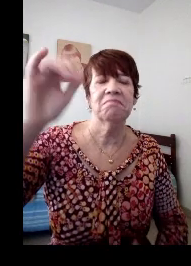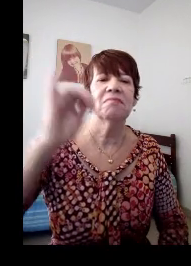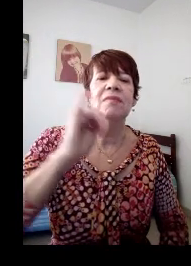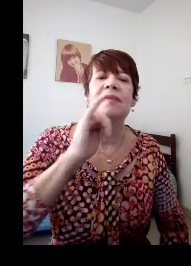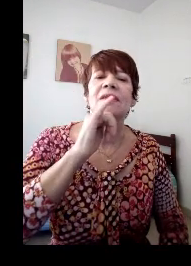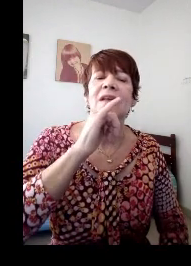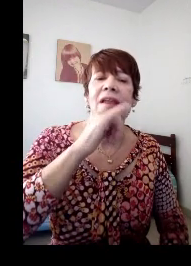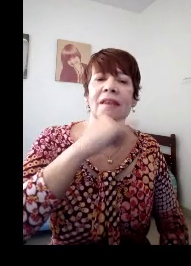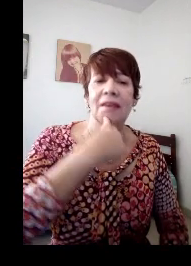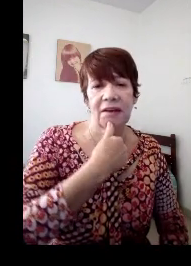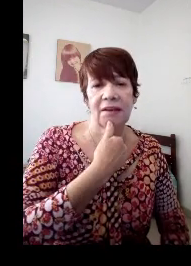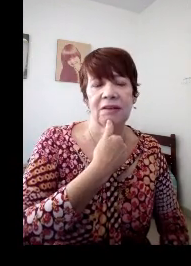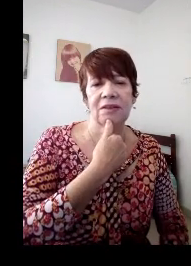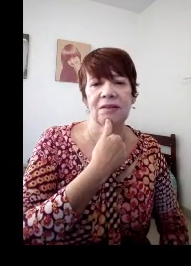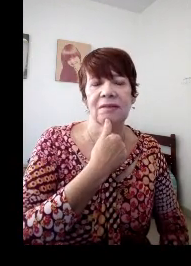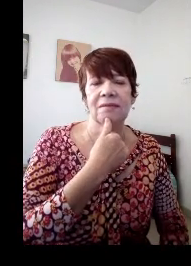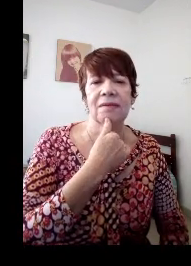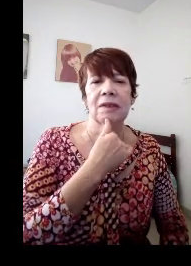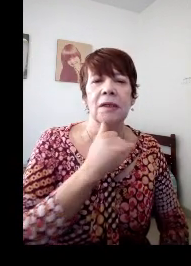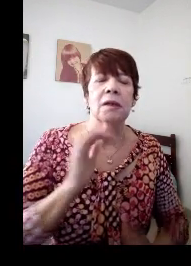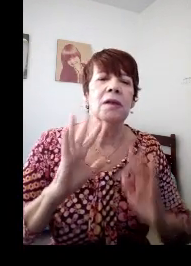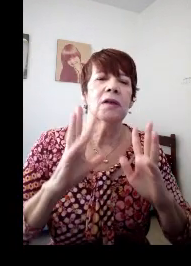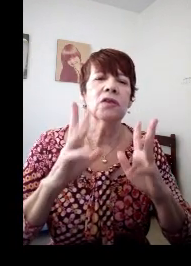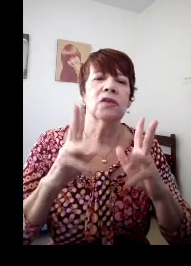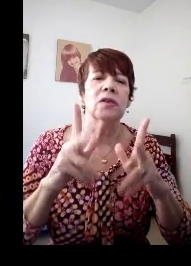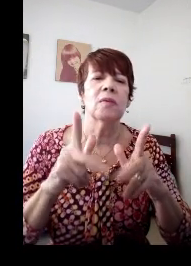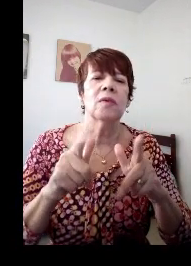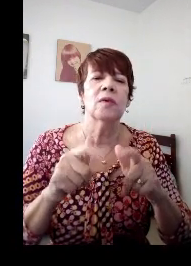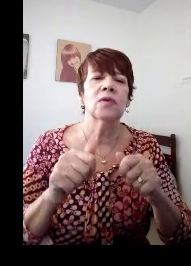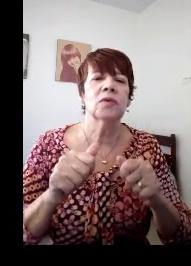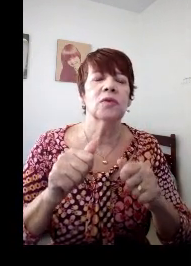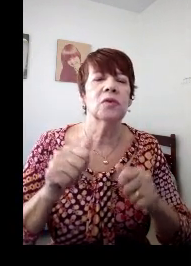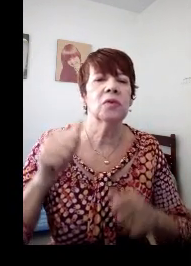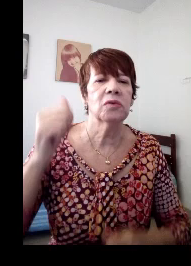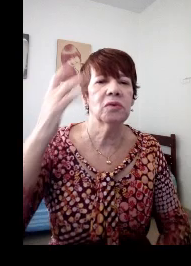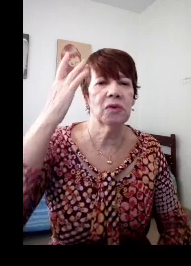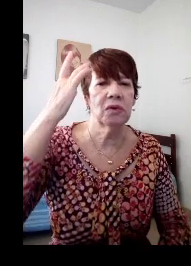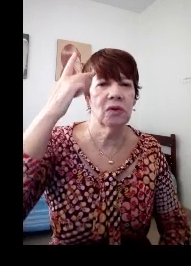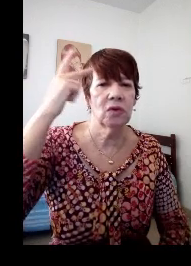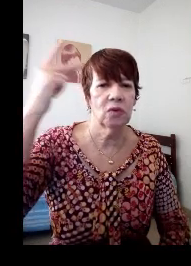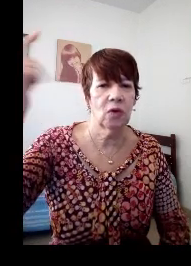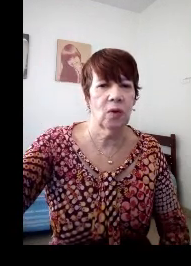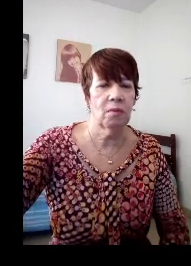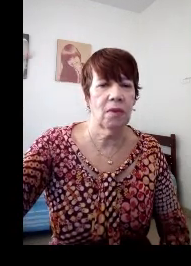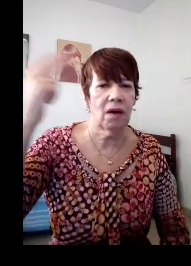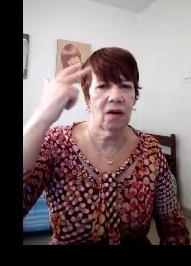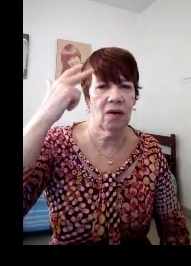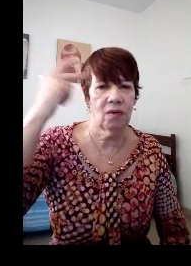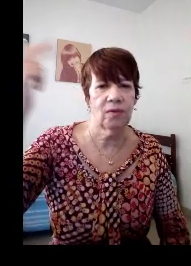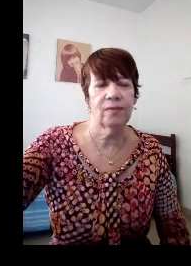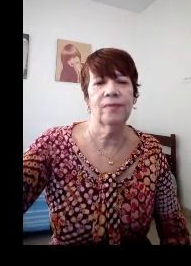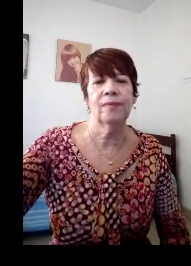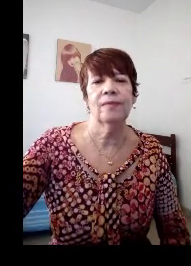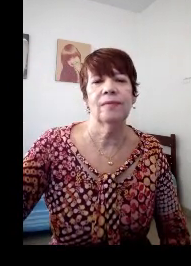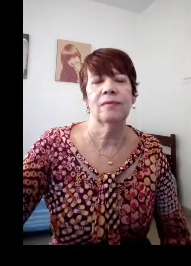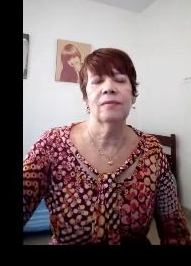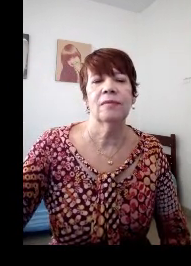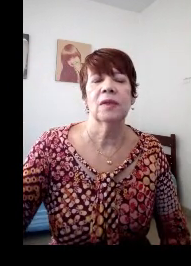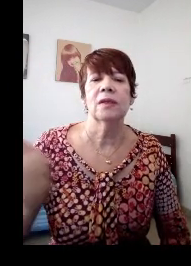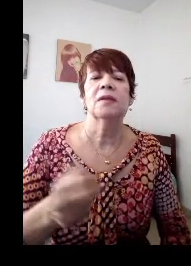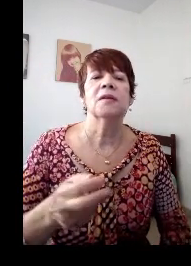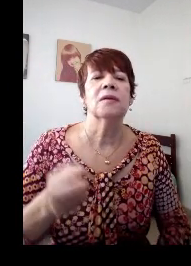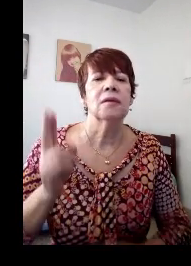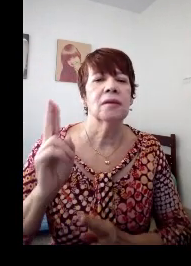tão normal, tão natural. O que era algo assim que